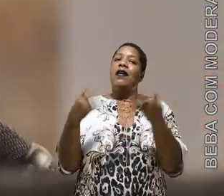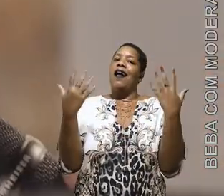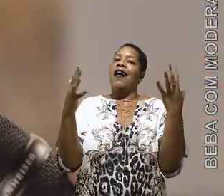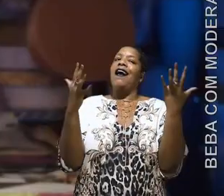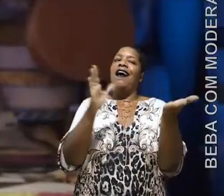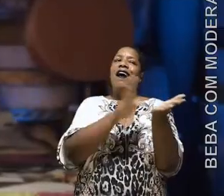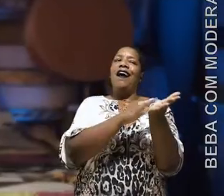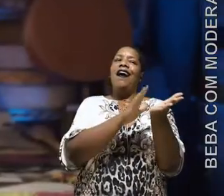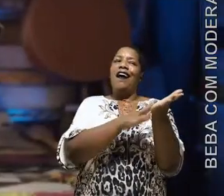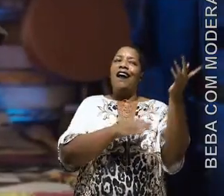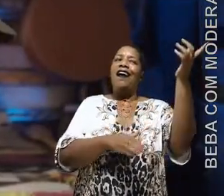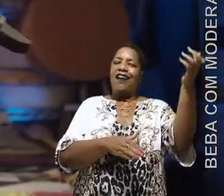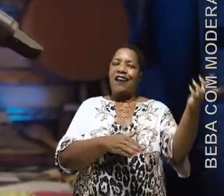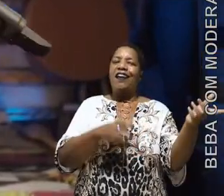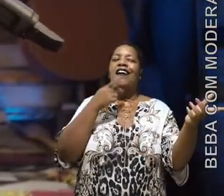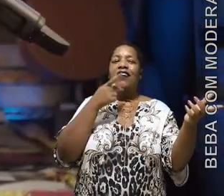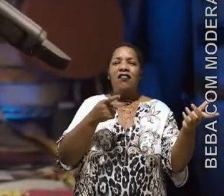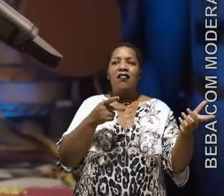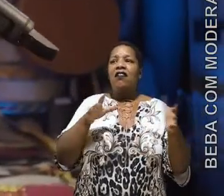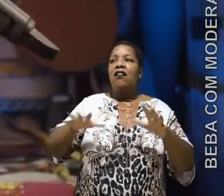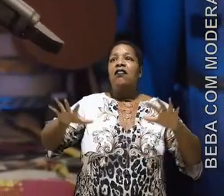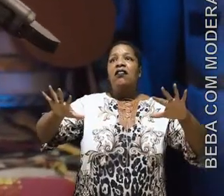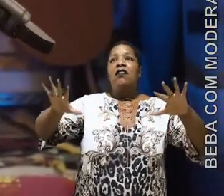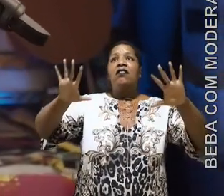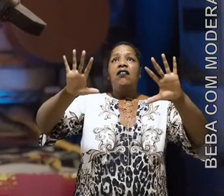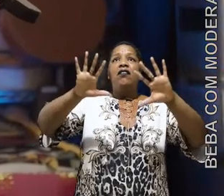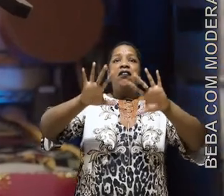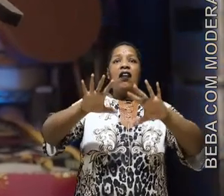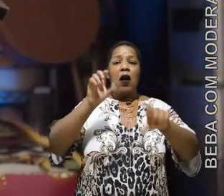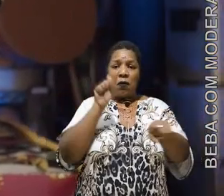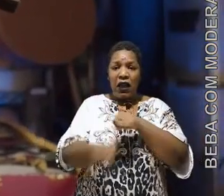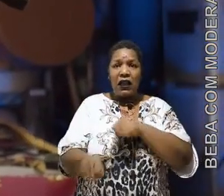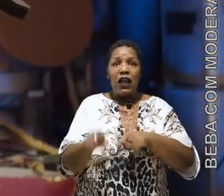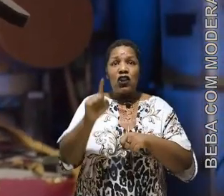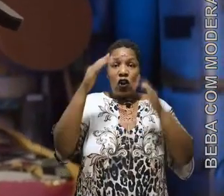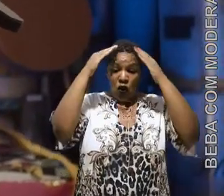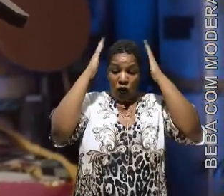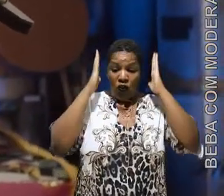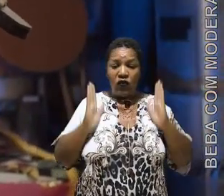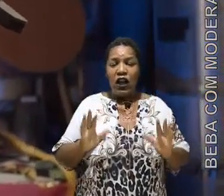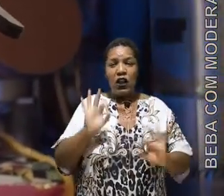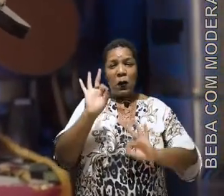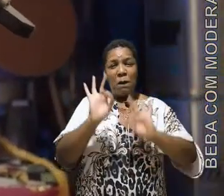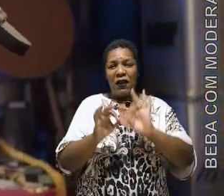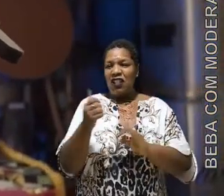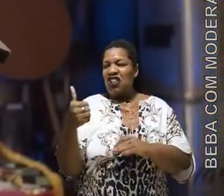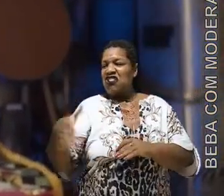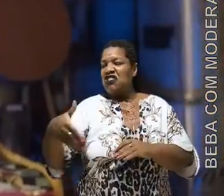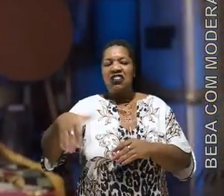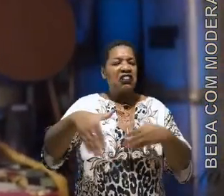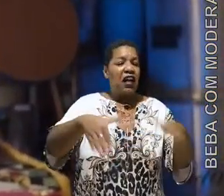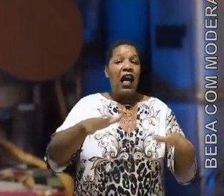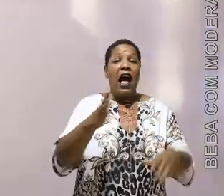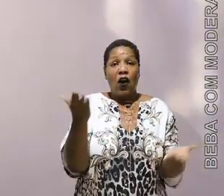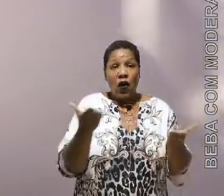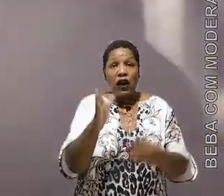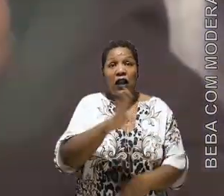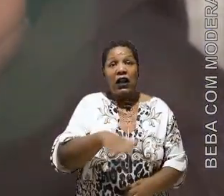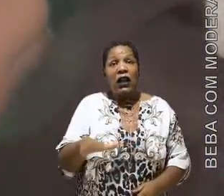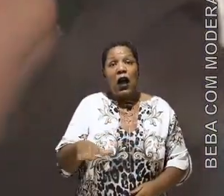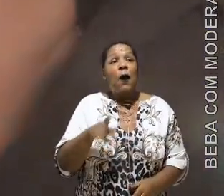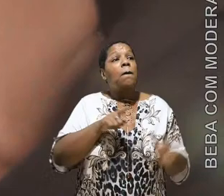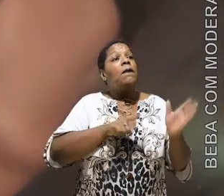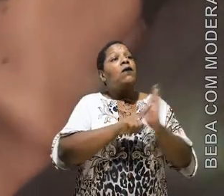que boa parte da população atual de ele está em mim por toda parte que sepultaram só o físico planejado desse